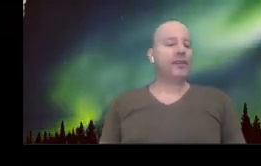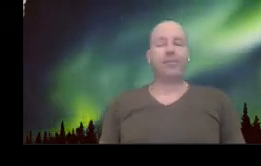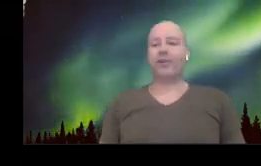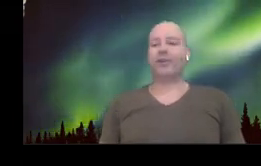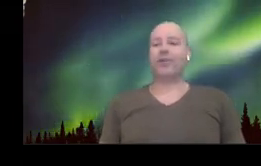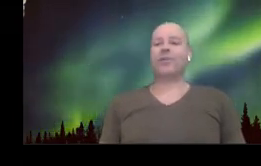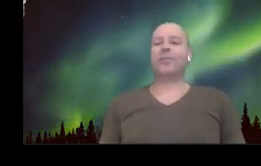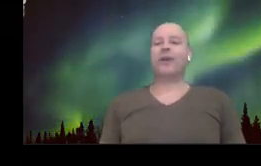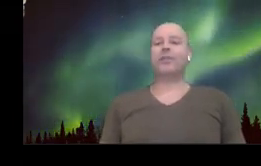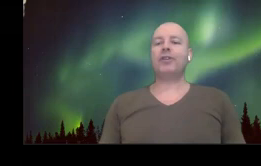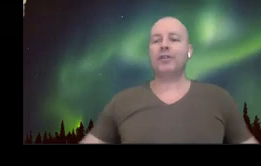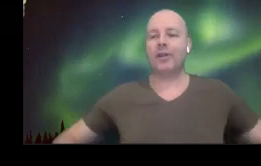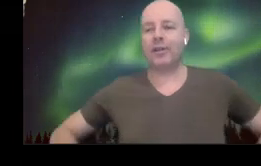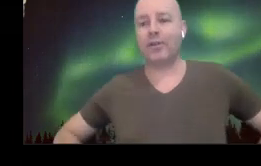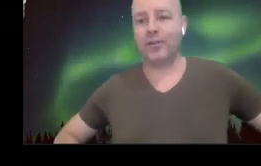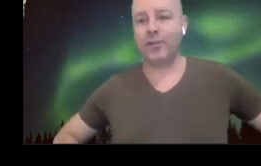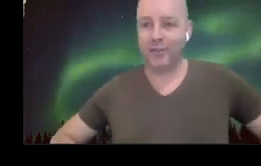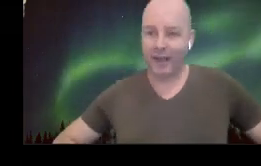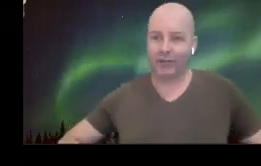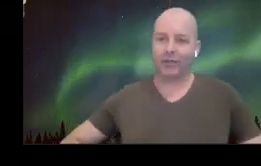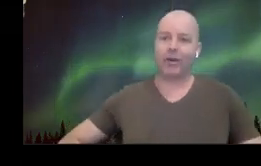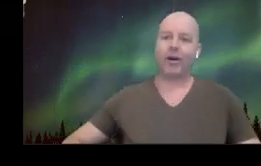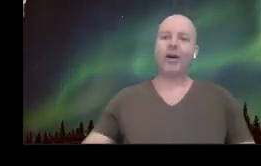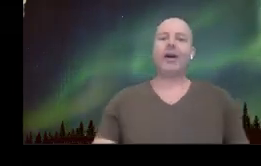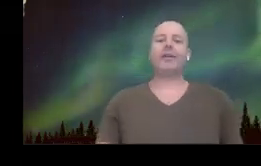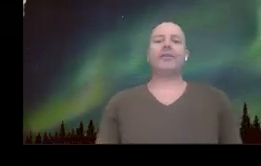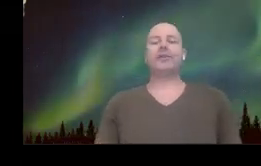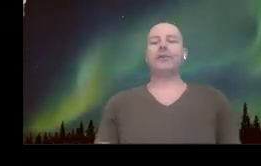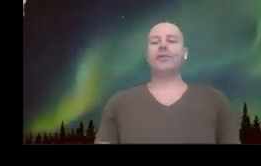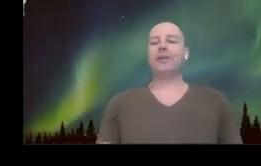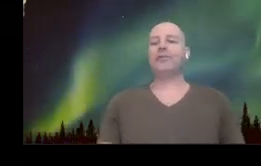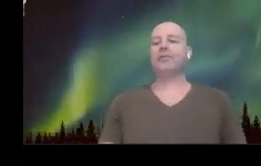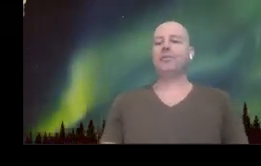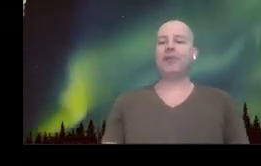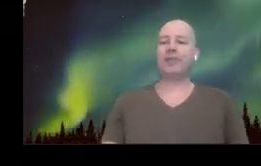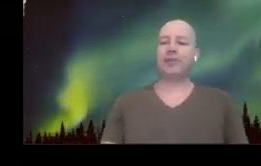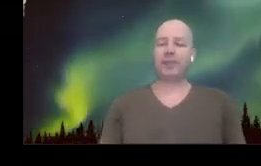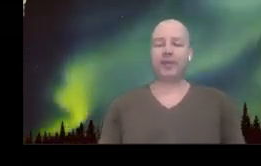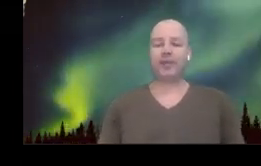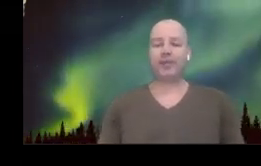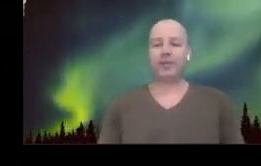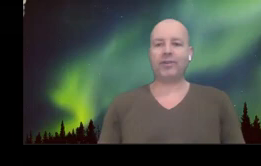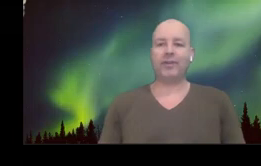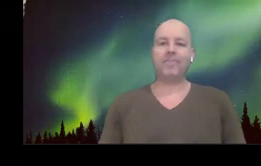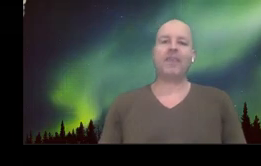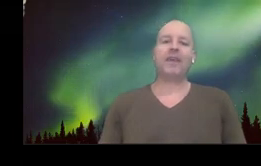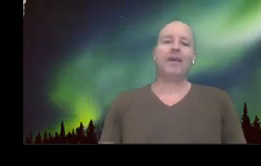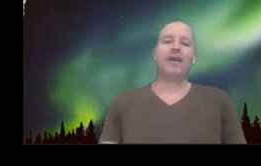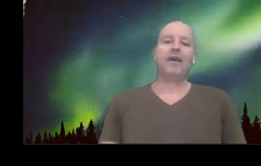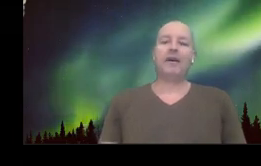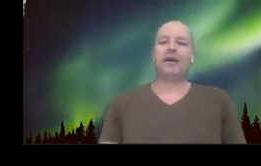vamos seguir então para a nossa última parte. Daí vai ficar só a questão mesmo das práticas para que a gente